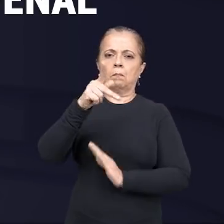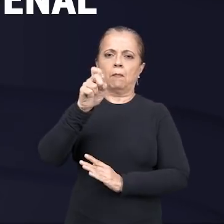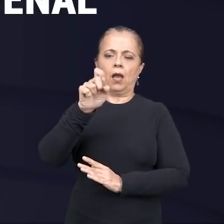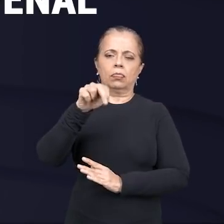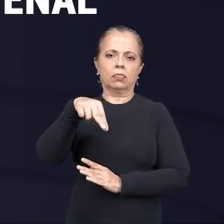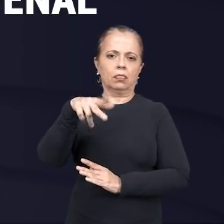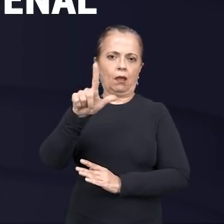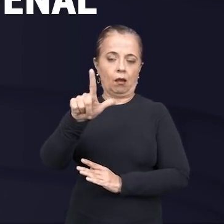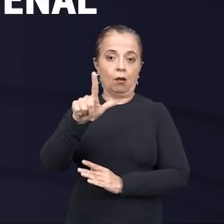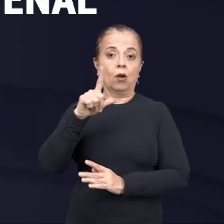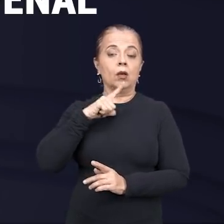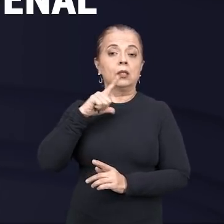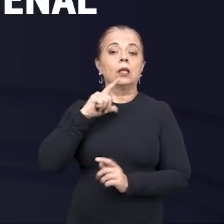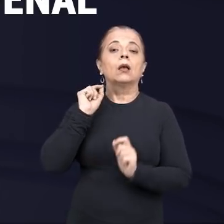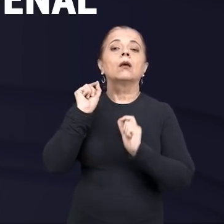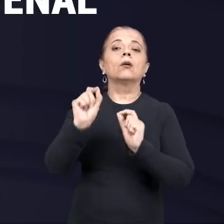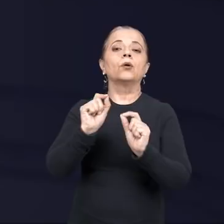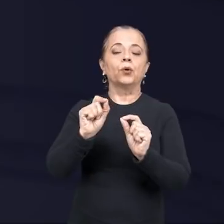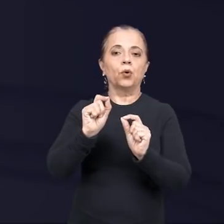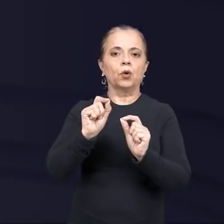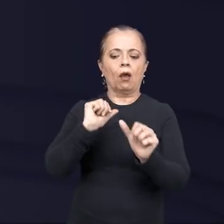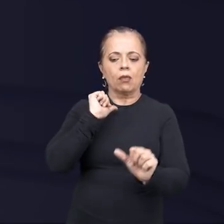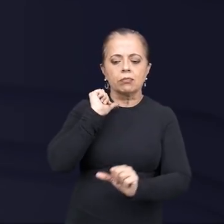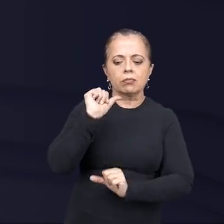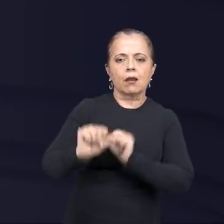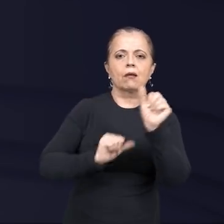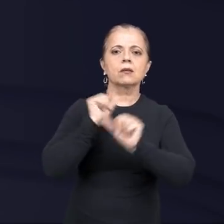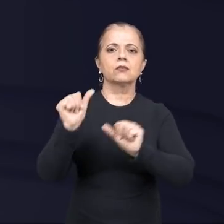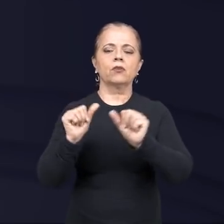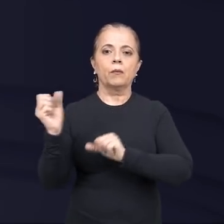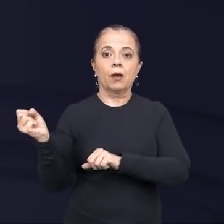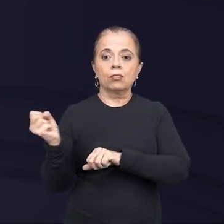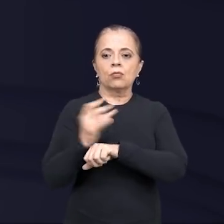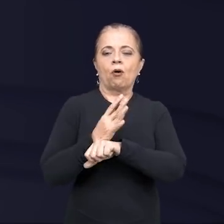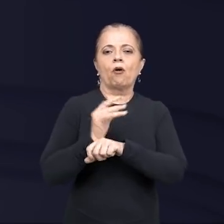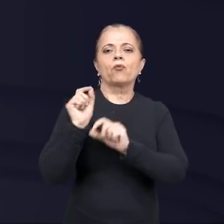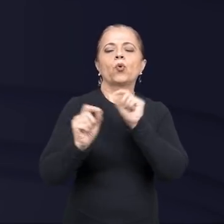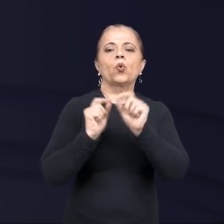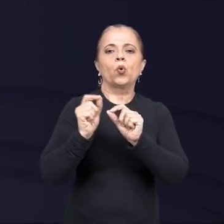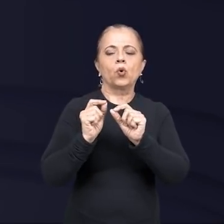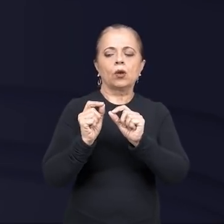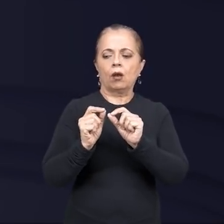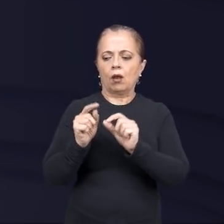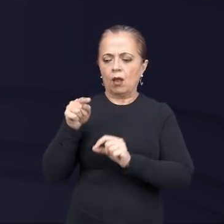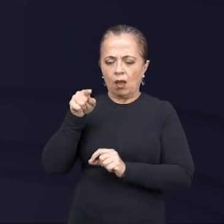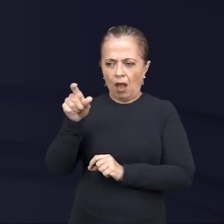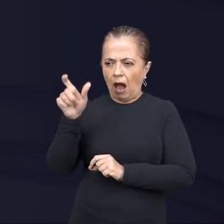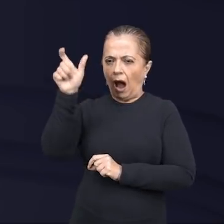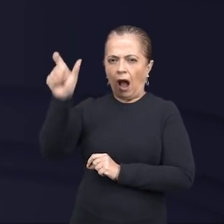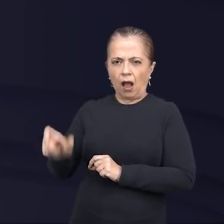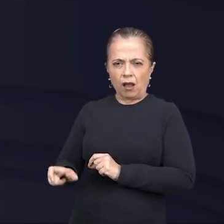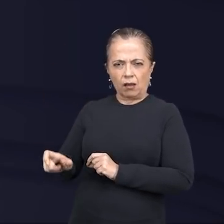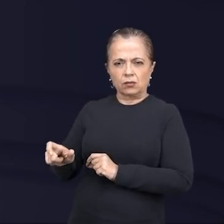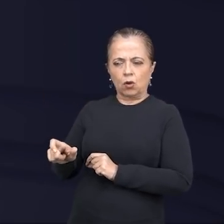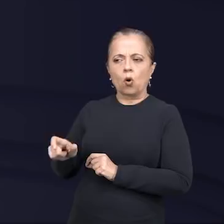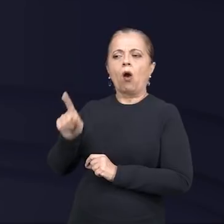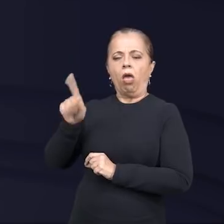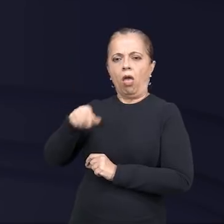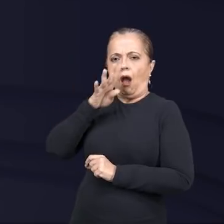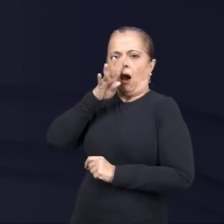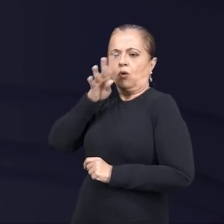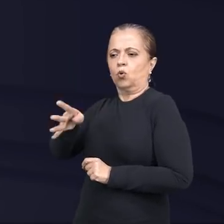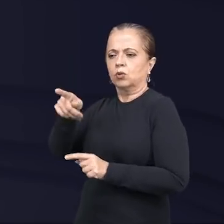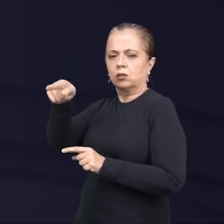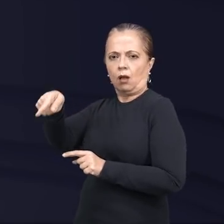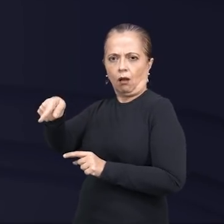esta que tem um condão de transformar novamente a figura do indiciado em acusado,